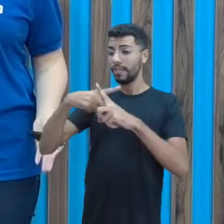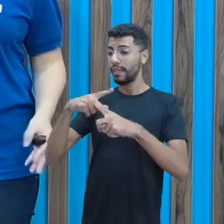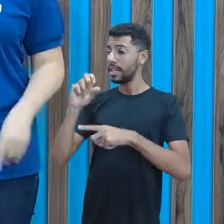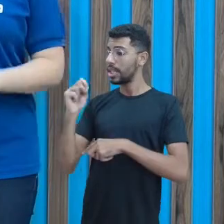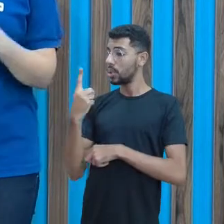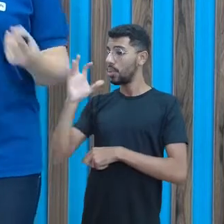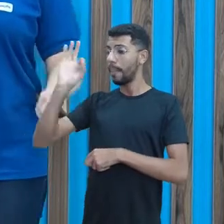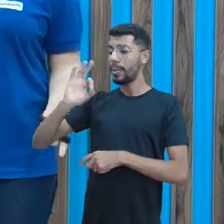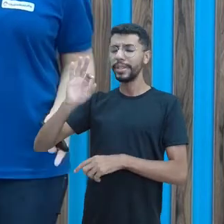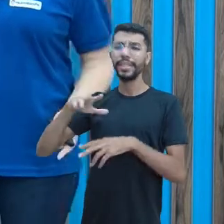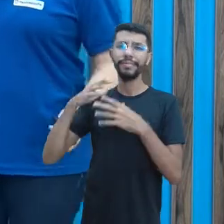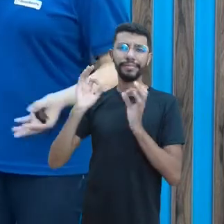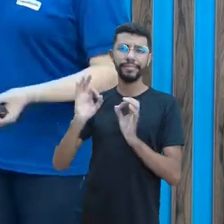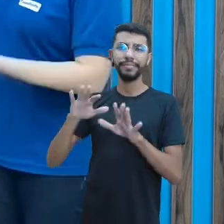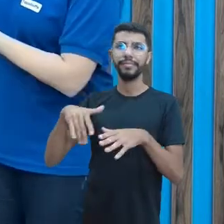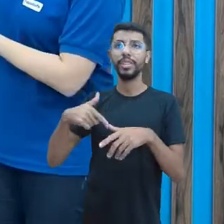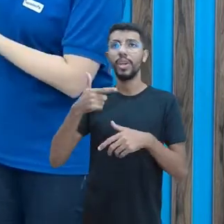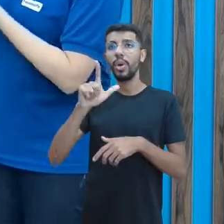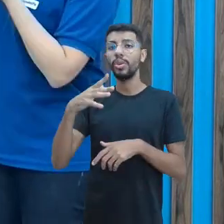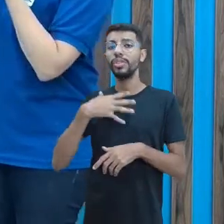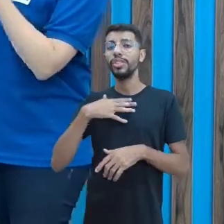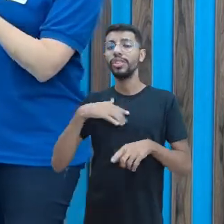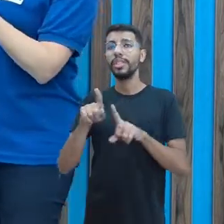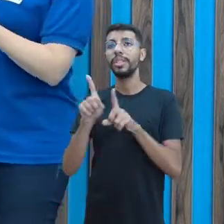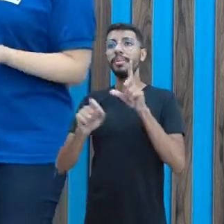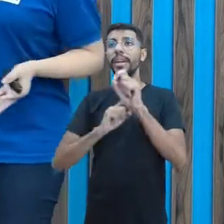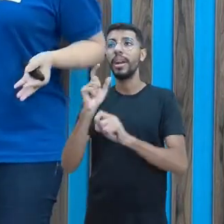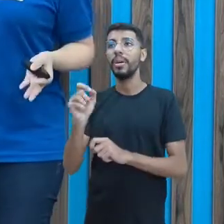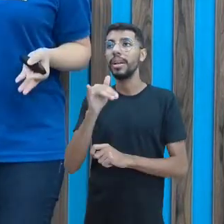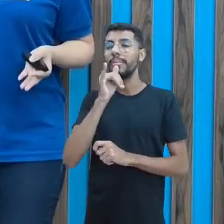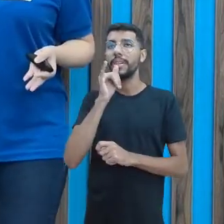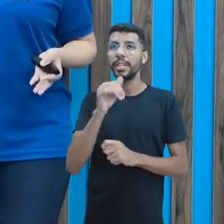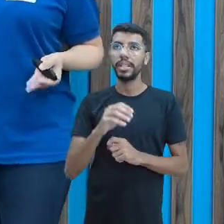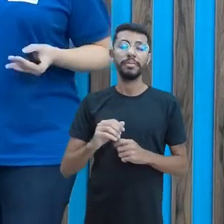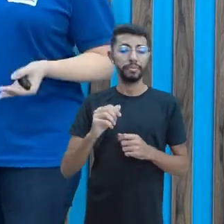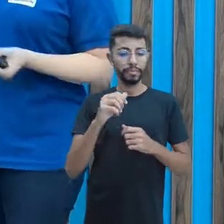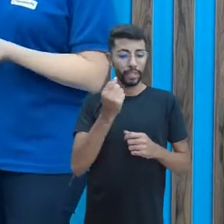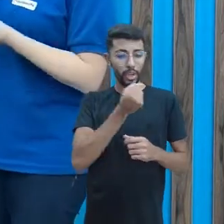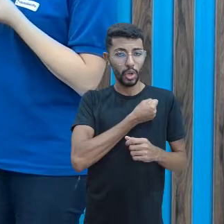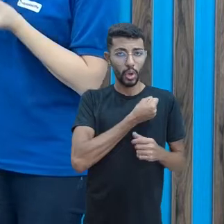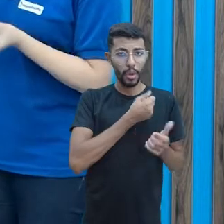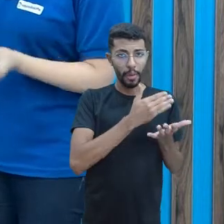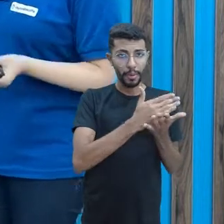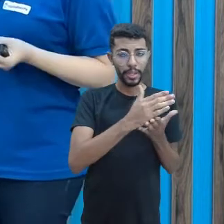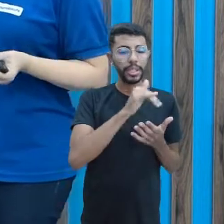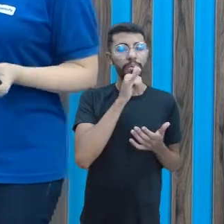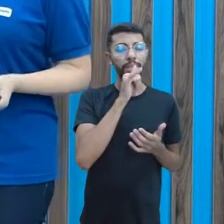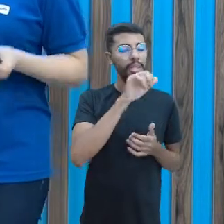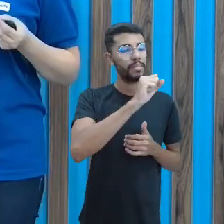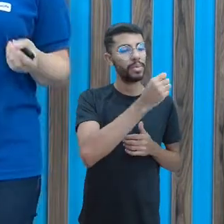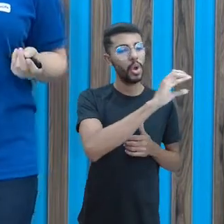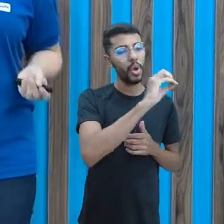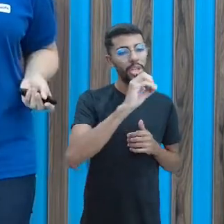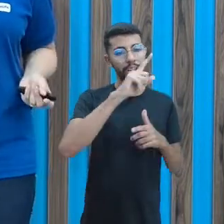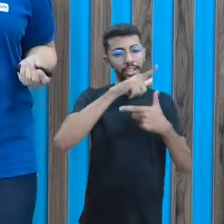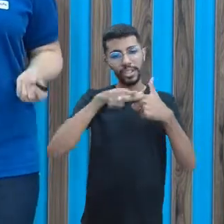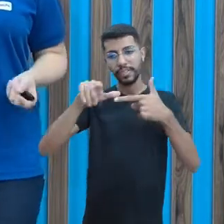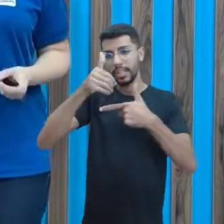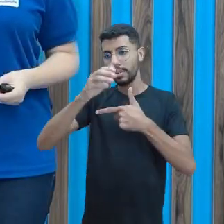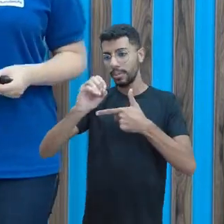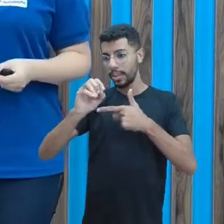jeito. Outra maneira é dividir o número inicial por 10. Então, dividindo 800 por 10 vai dar o